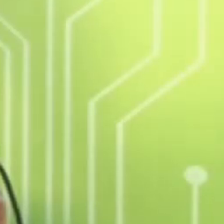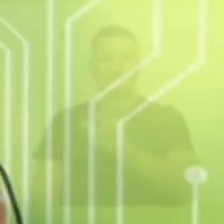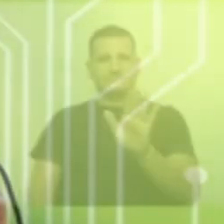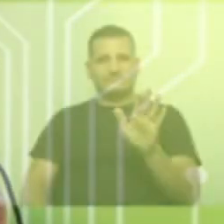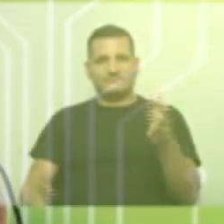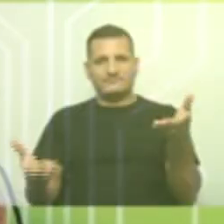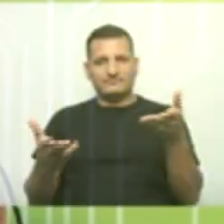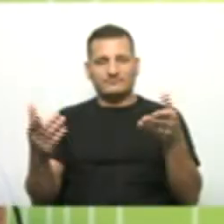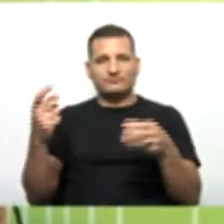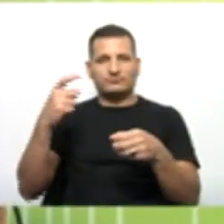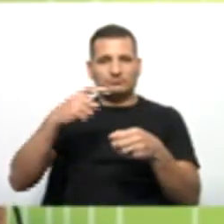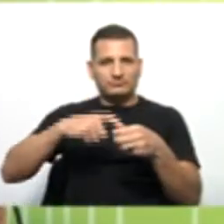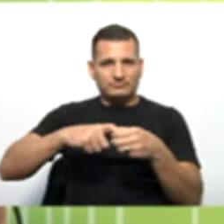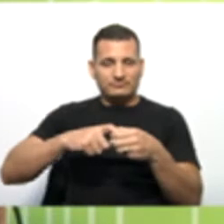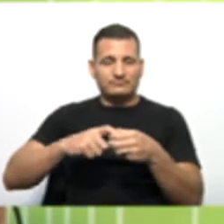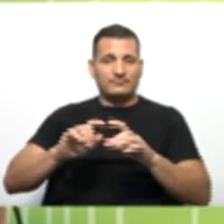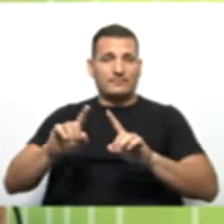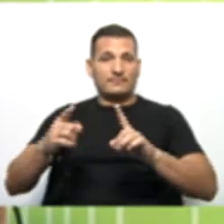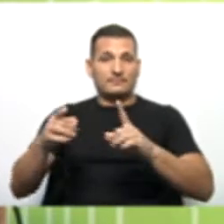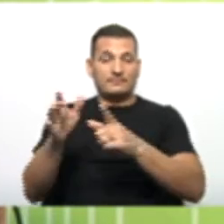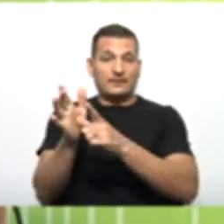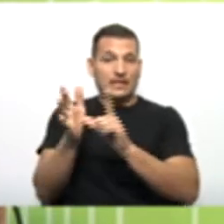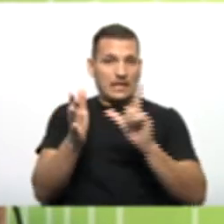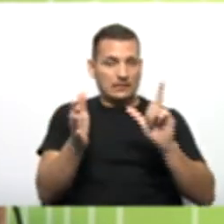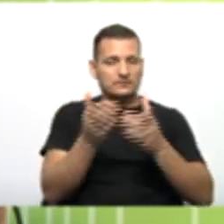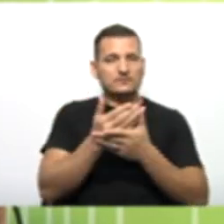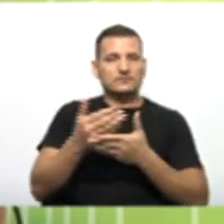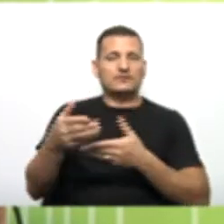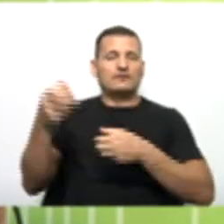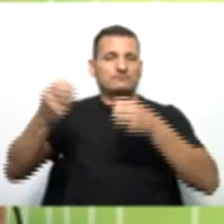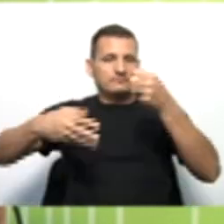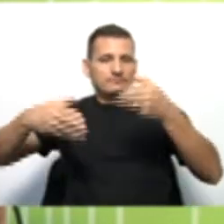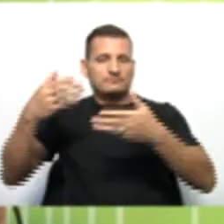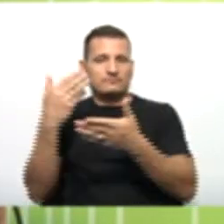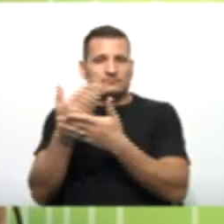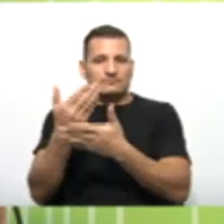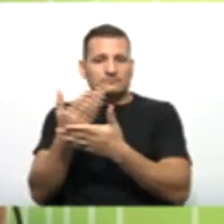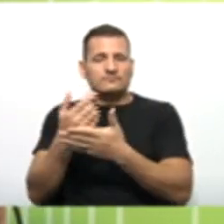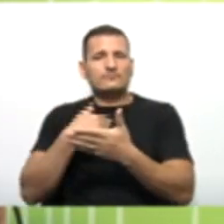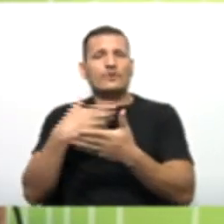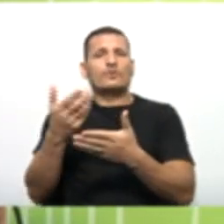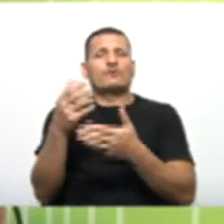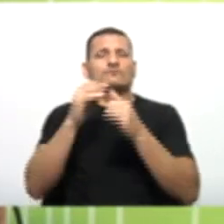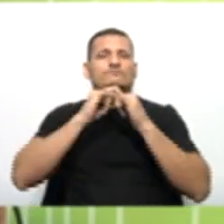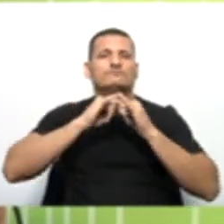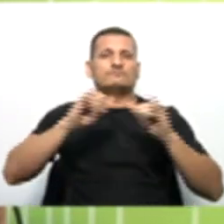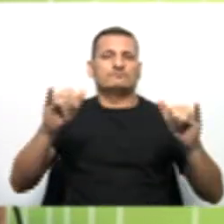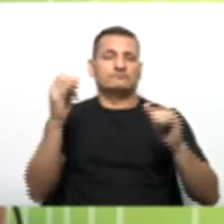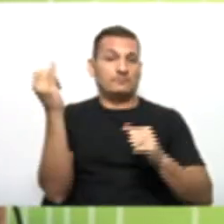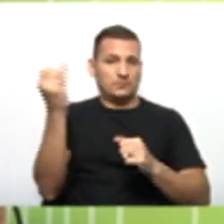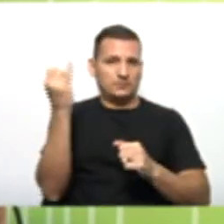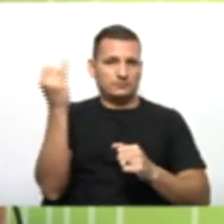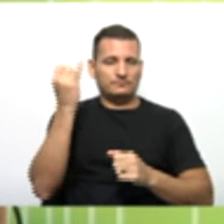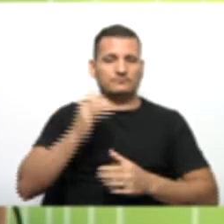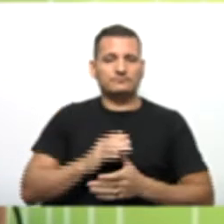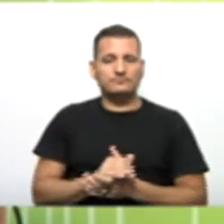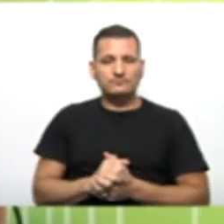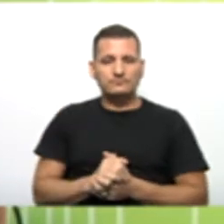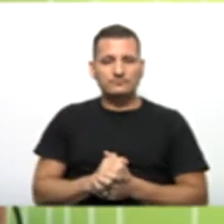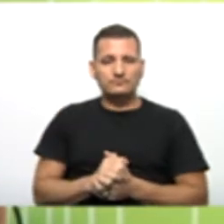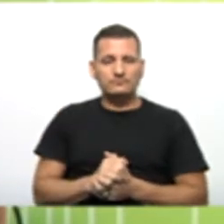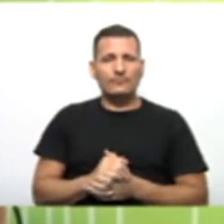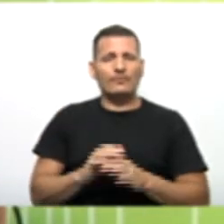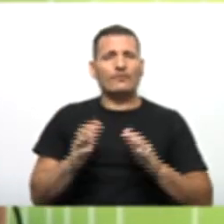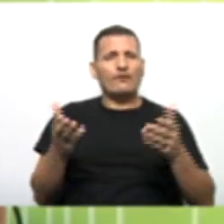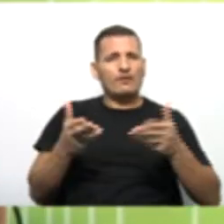Estamos de volta e antes de iniciar aqui, né, retomar a nossa aula, eu quero dar um recado importante para vocês. Nós estamos aí no meio de